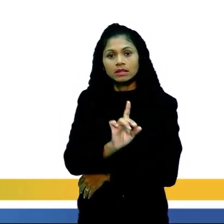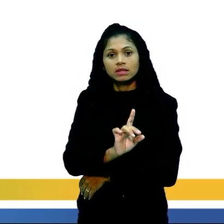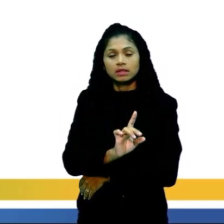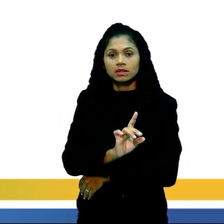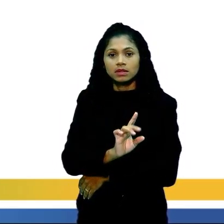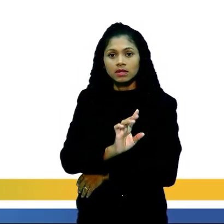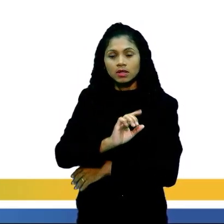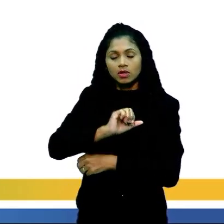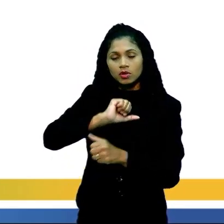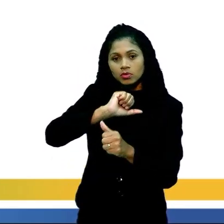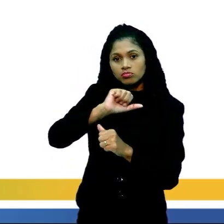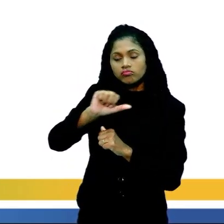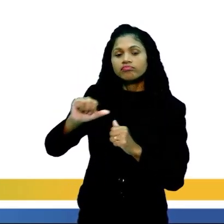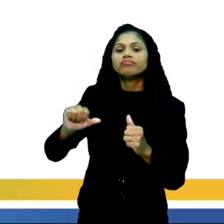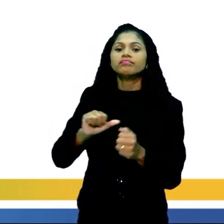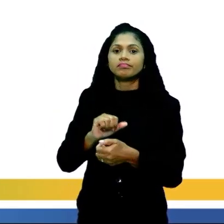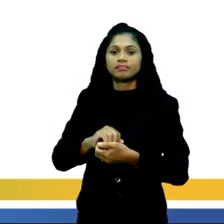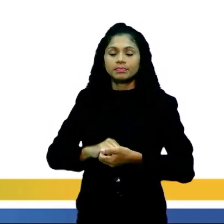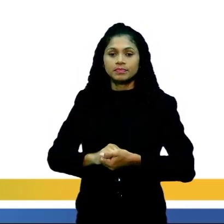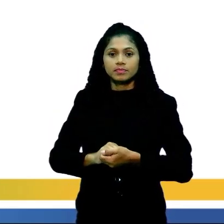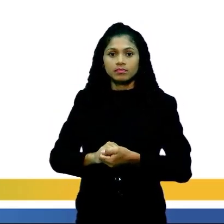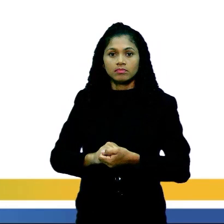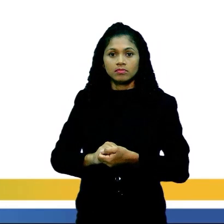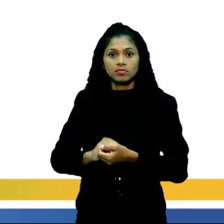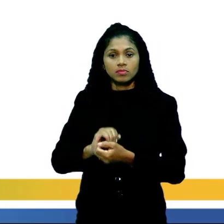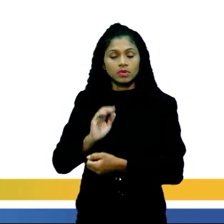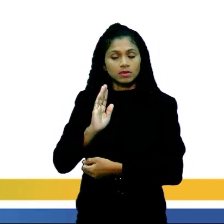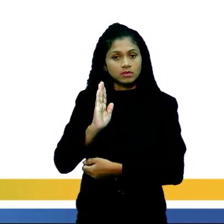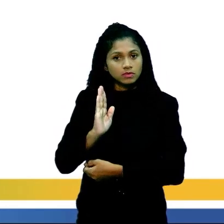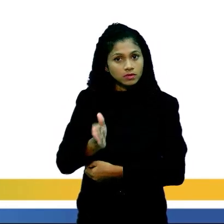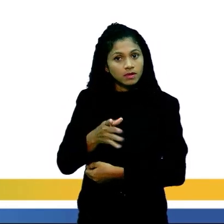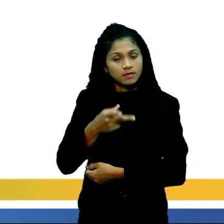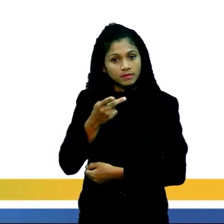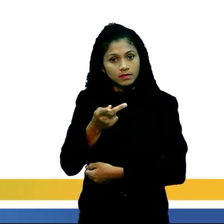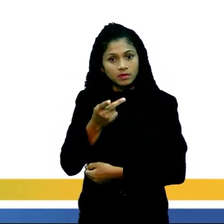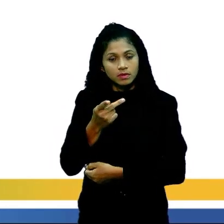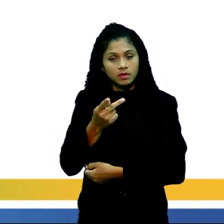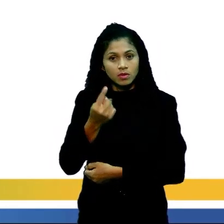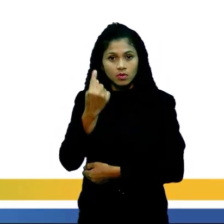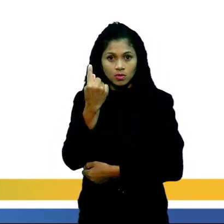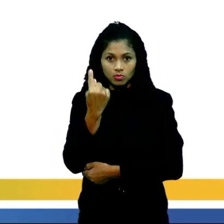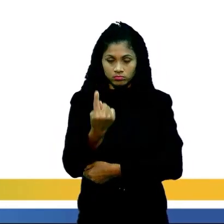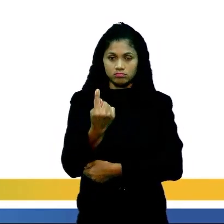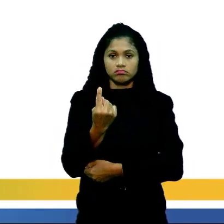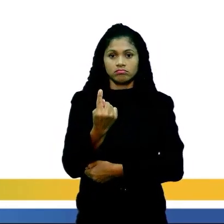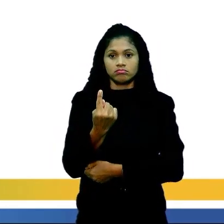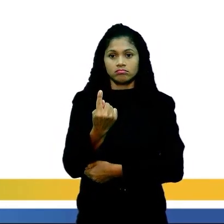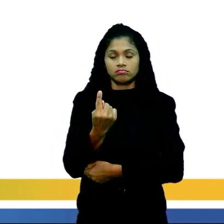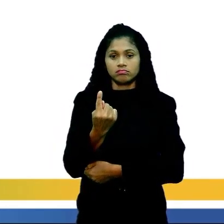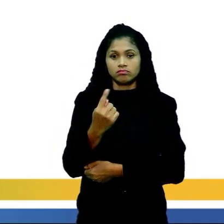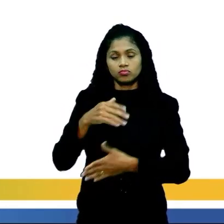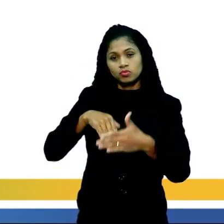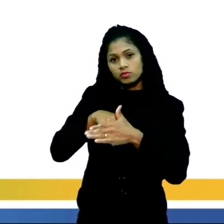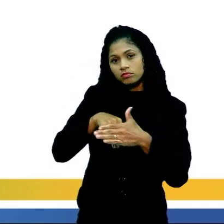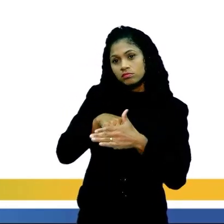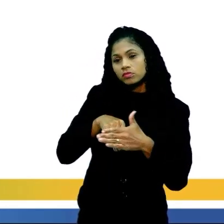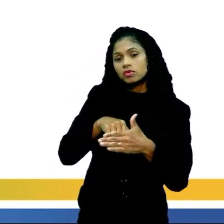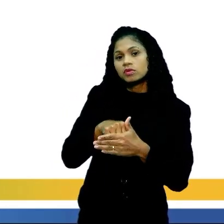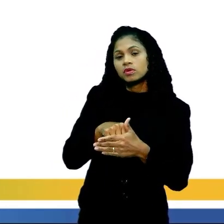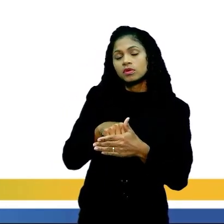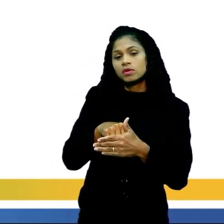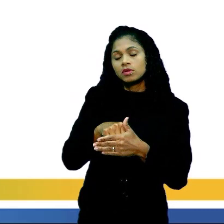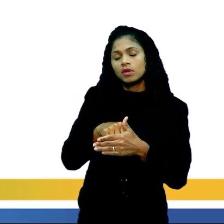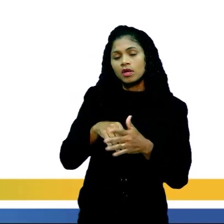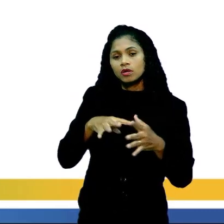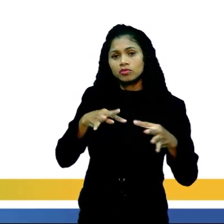fica fácil. Nós acabamos de falar sobre isso. Uma rodada, né, é um dia onde todos